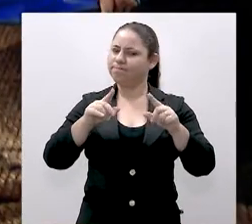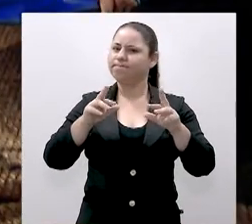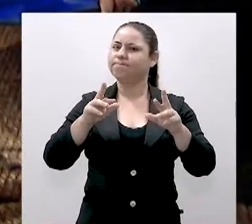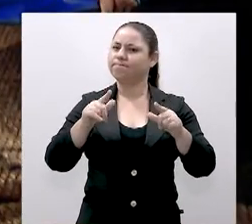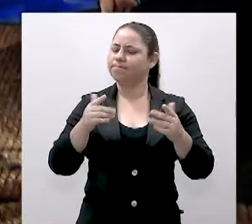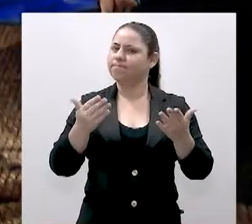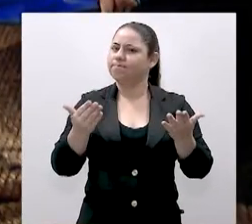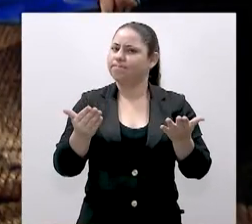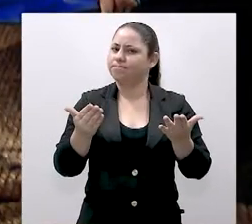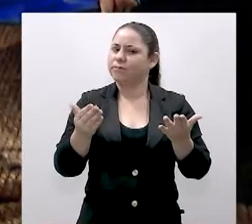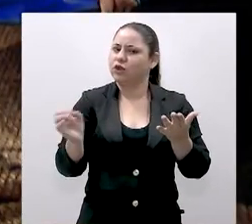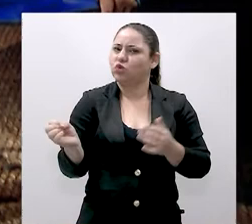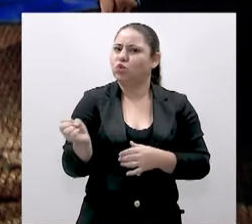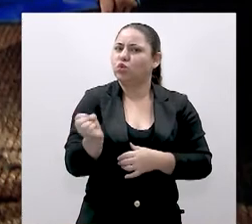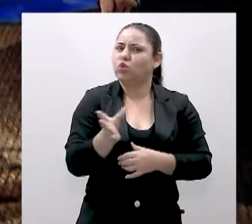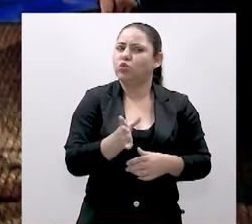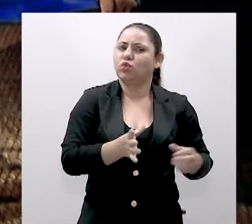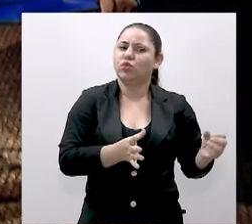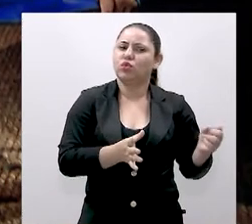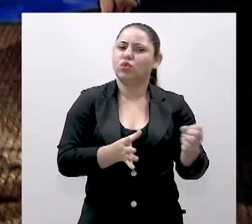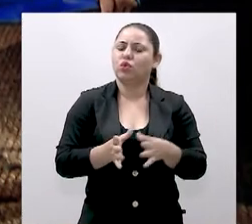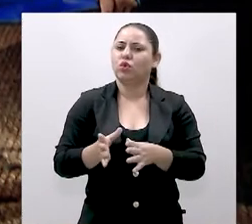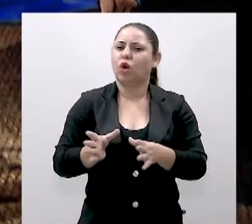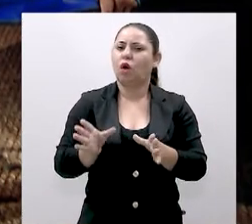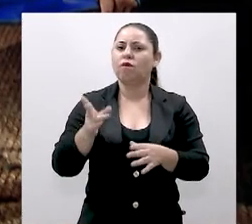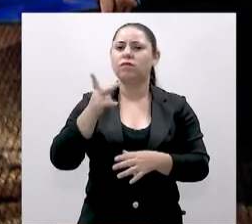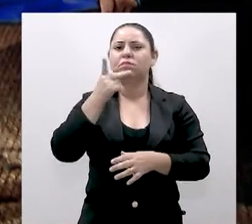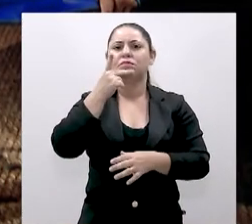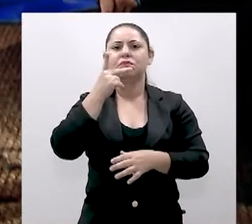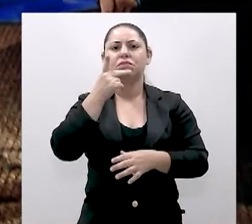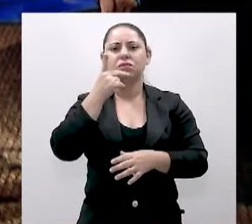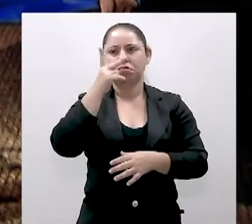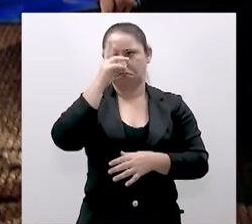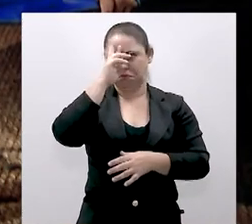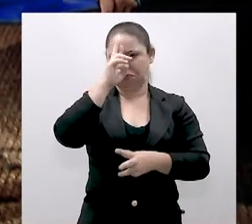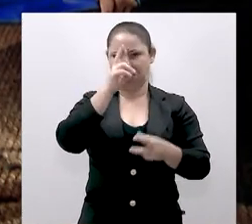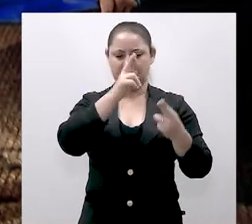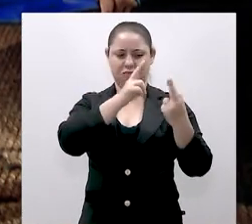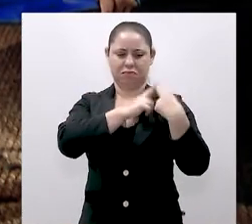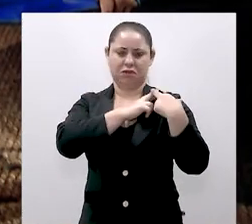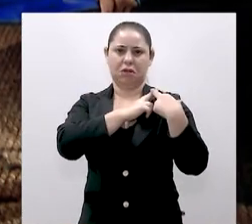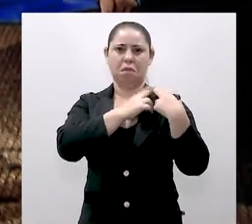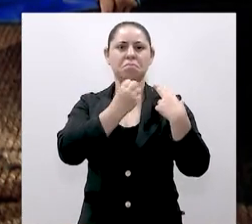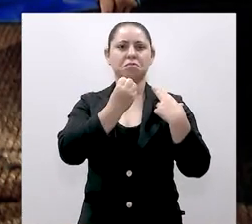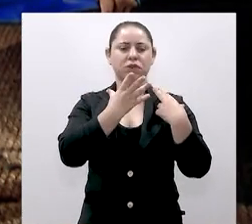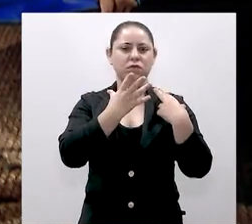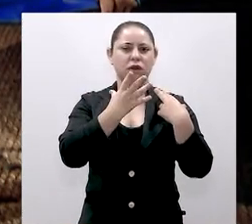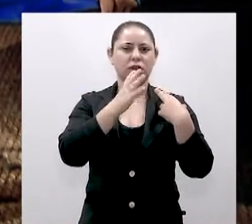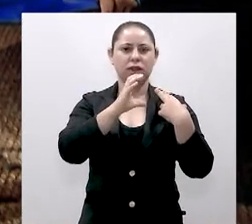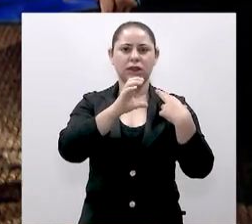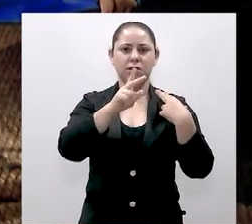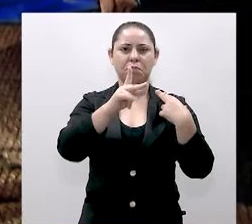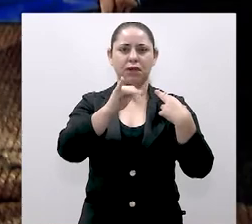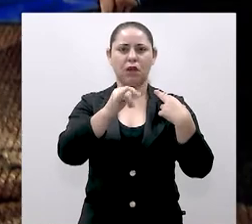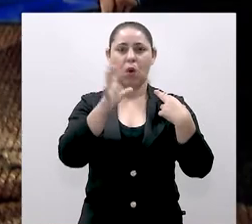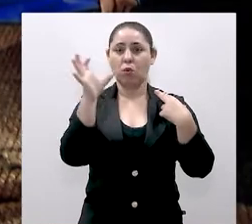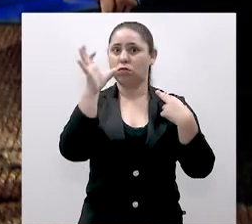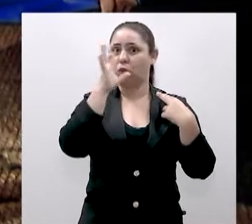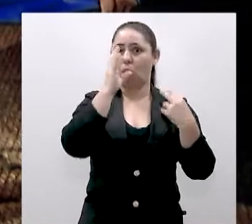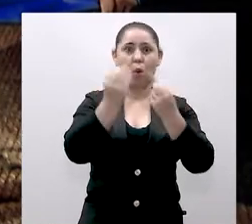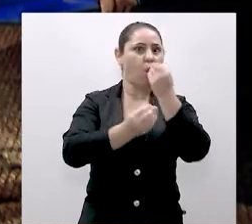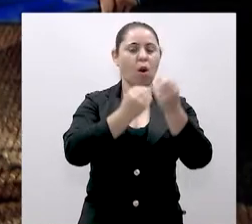diferente novo os partidos muito bem representados essa CPI foi uma verdadeira ela